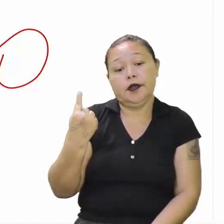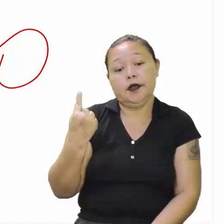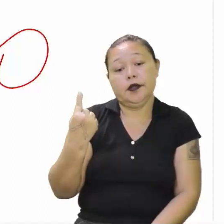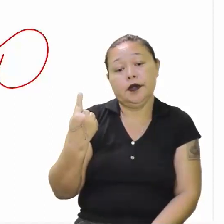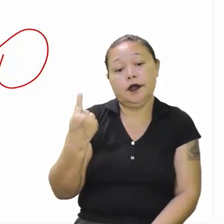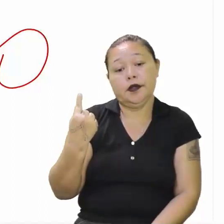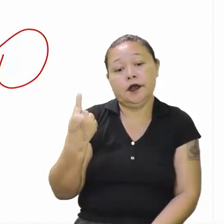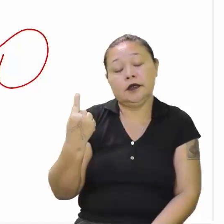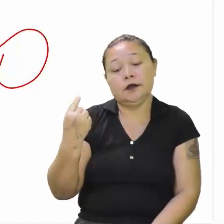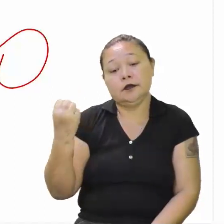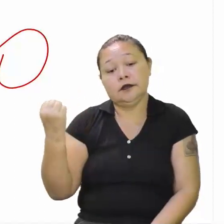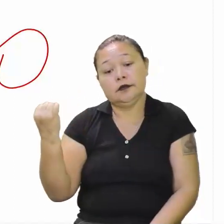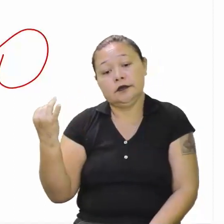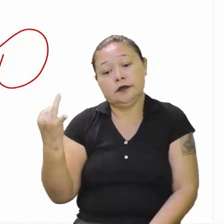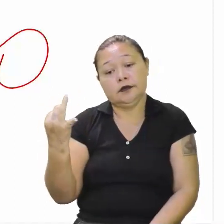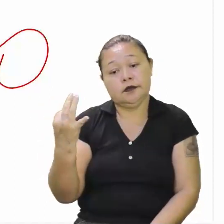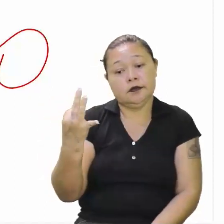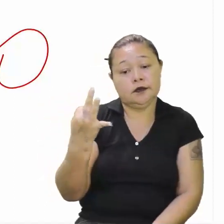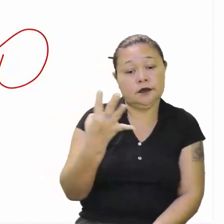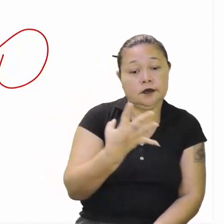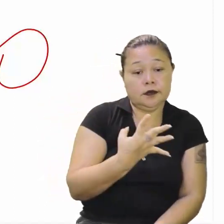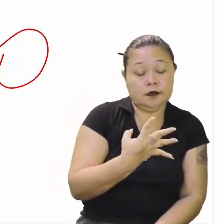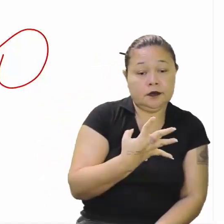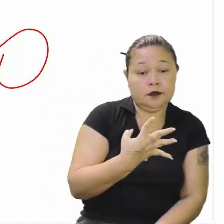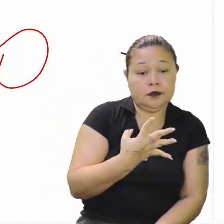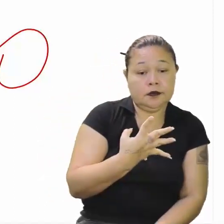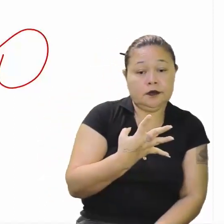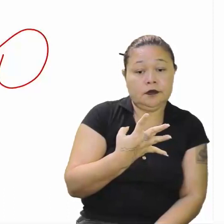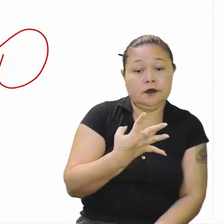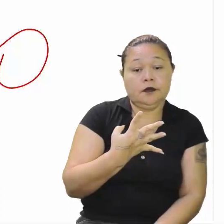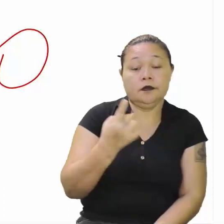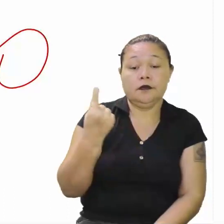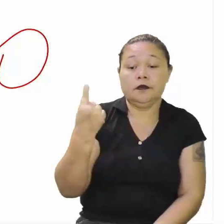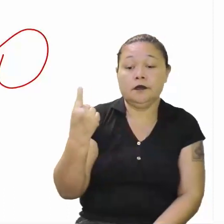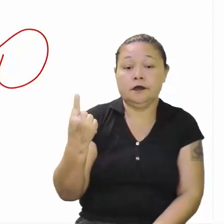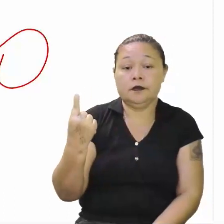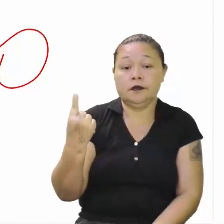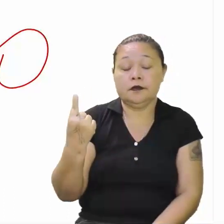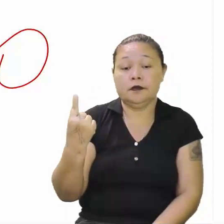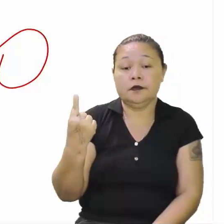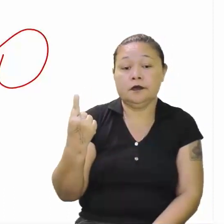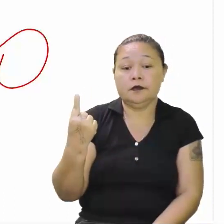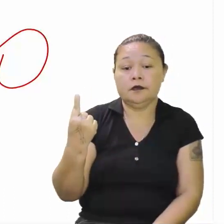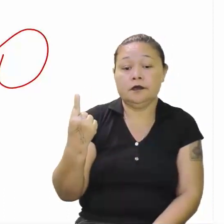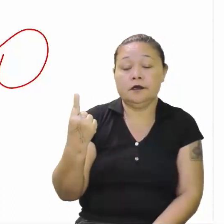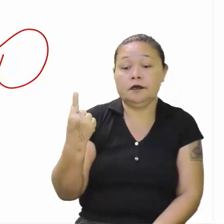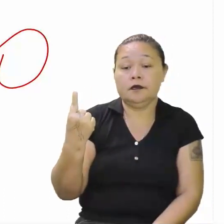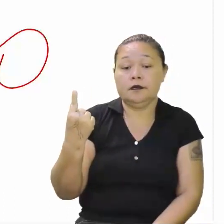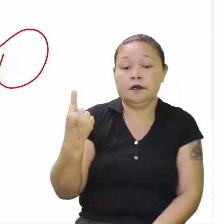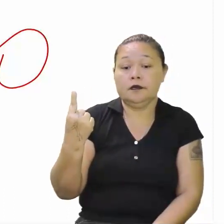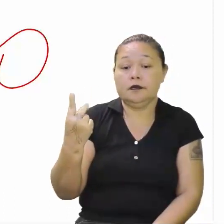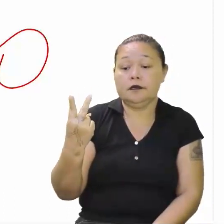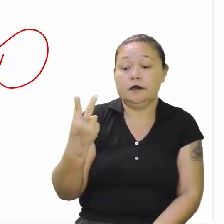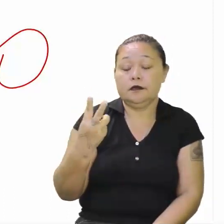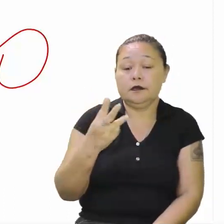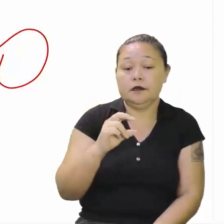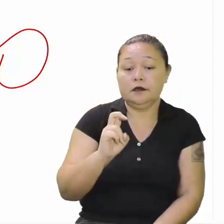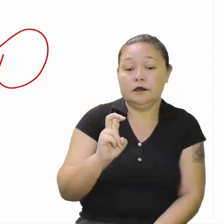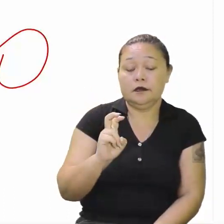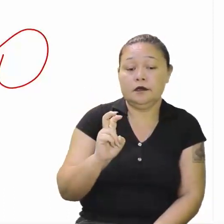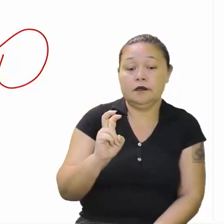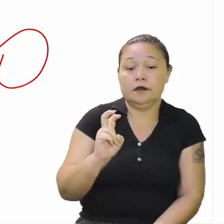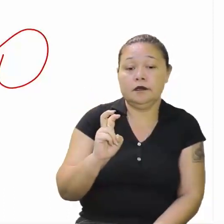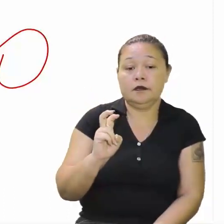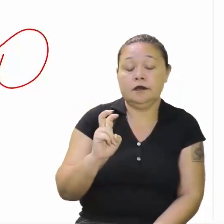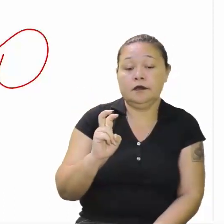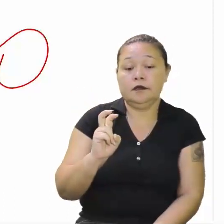aí, se eu andar com a vírgula até aqui, ó, para chegar a 1,0, Quantas casas decimais eu andei? 5.